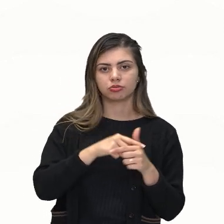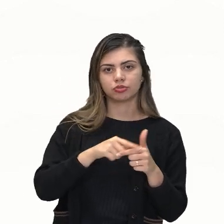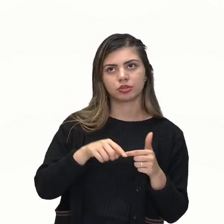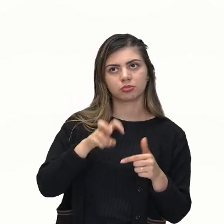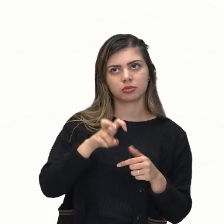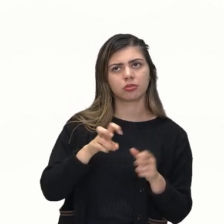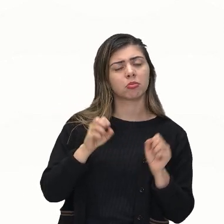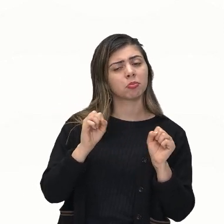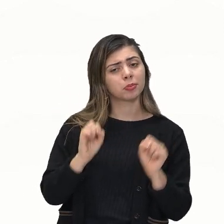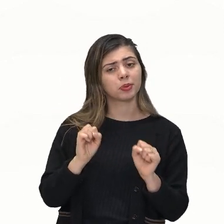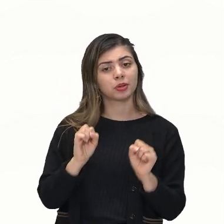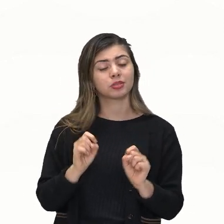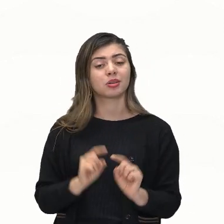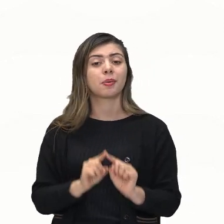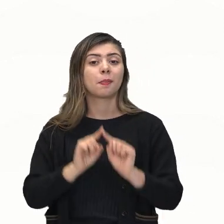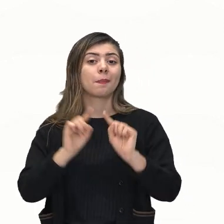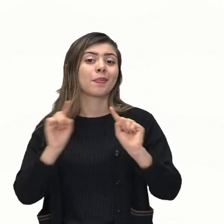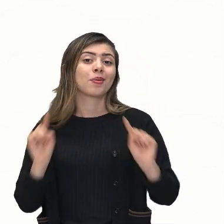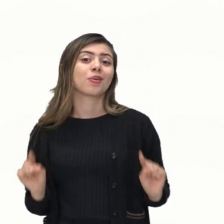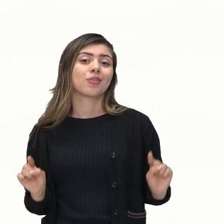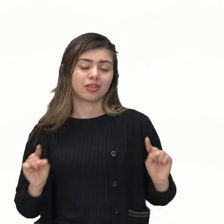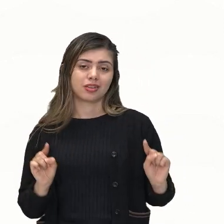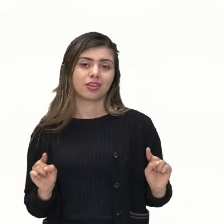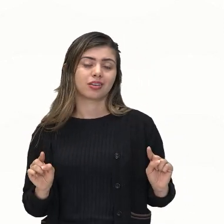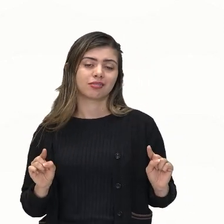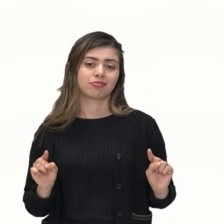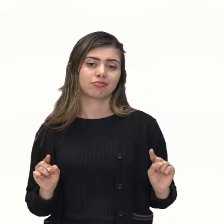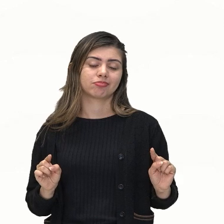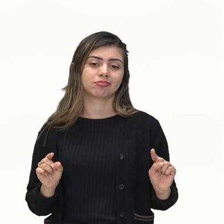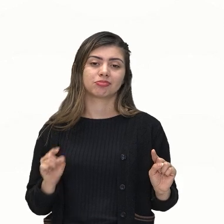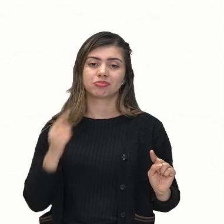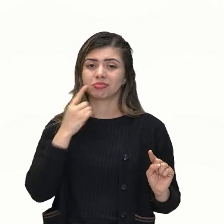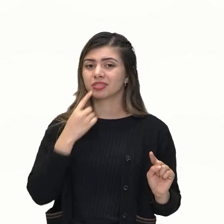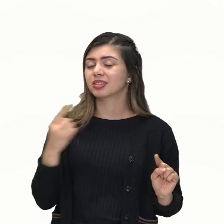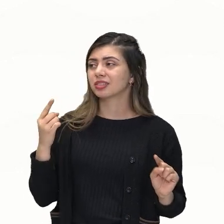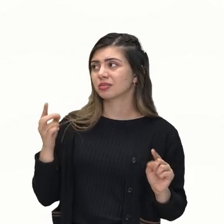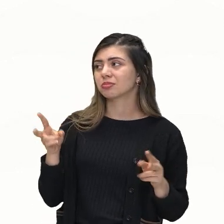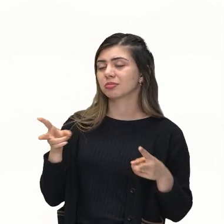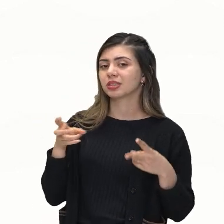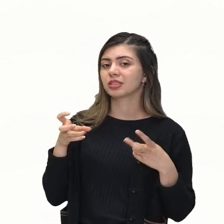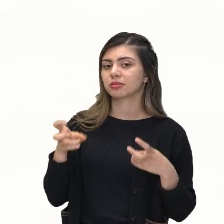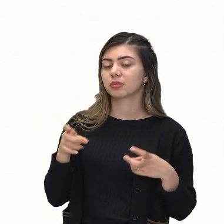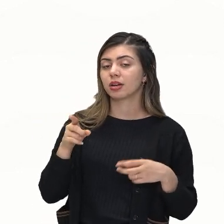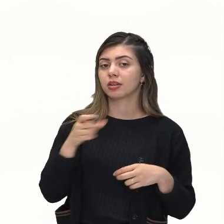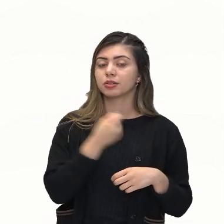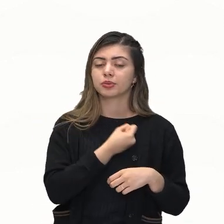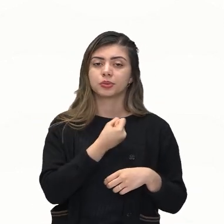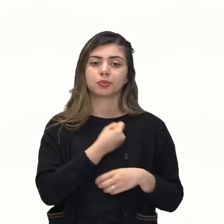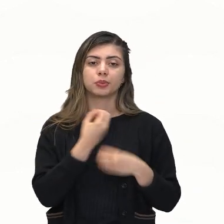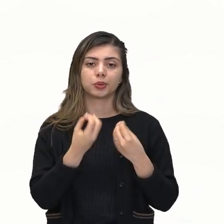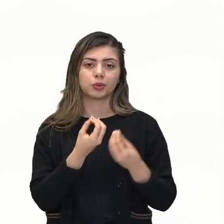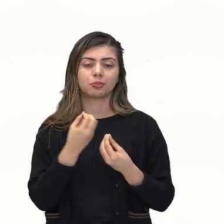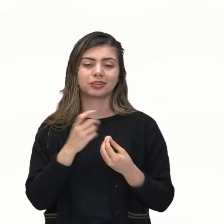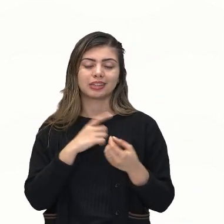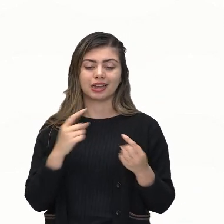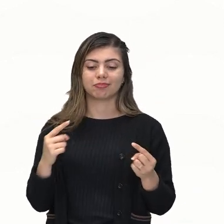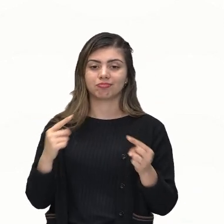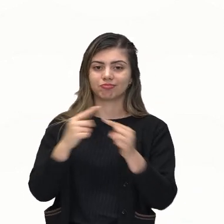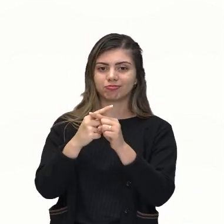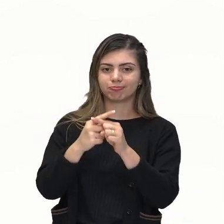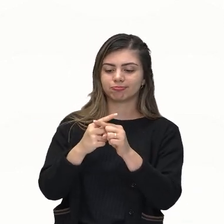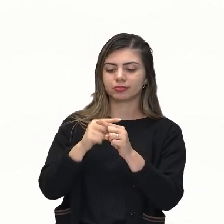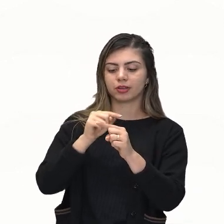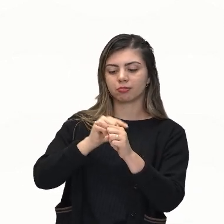Pode, mas nesse caso específico, como os dois valores eles estão em diagonal, aqui